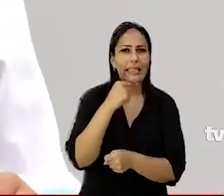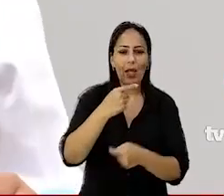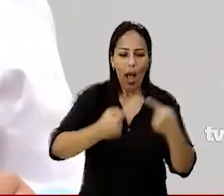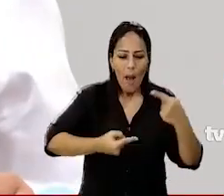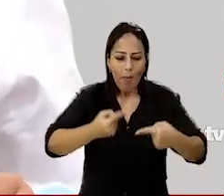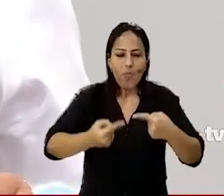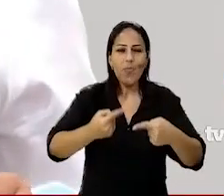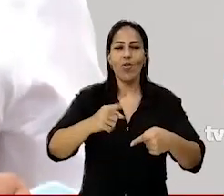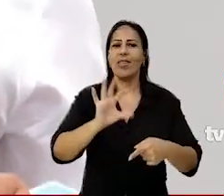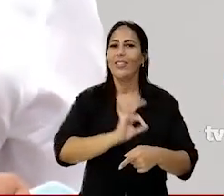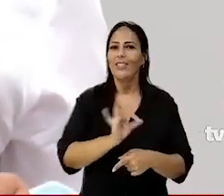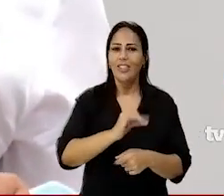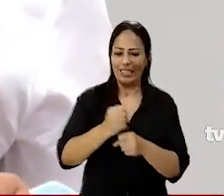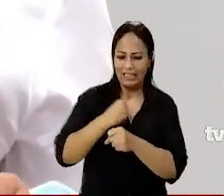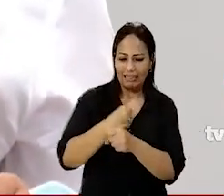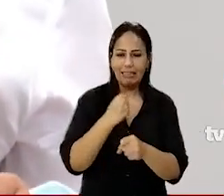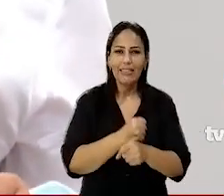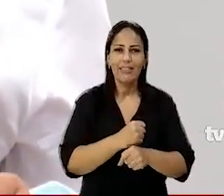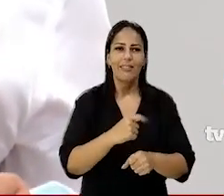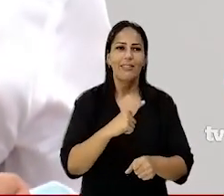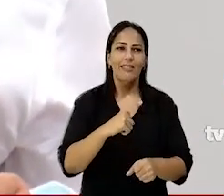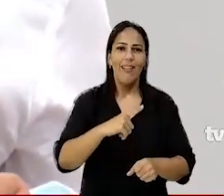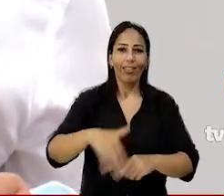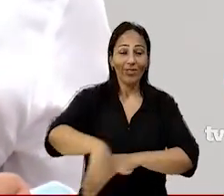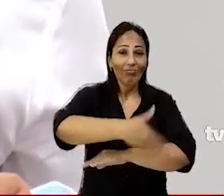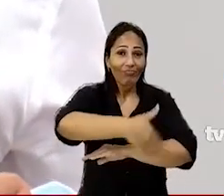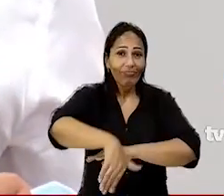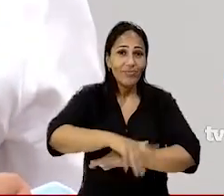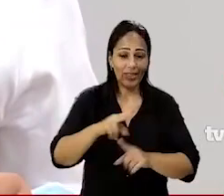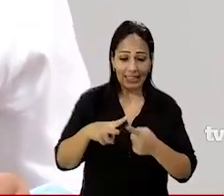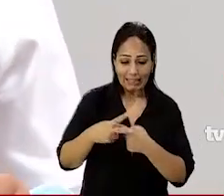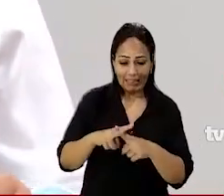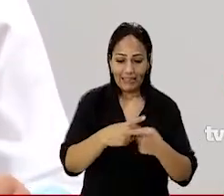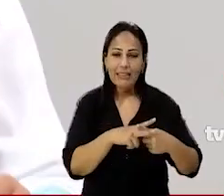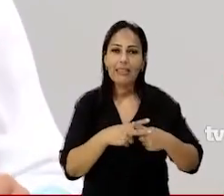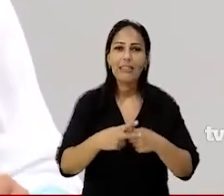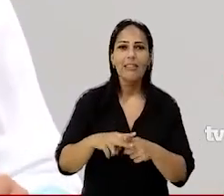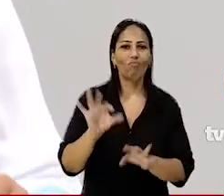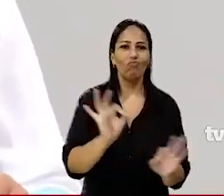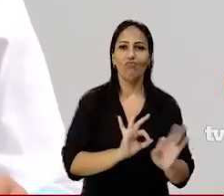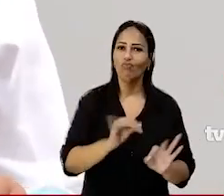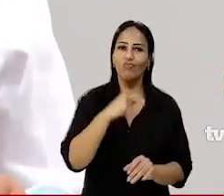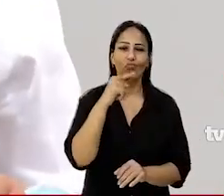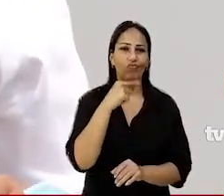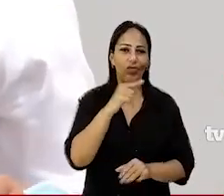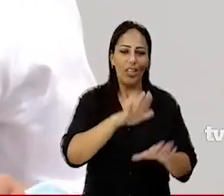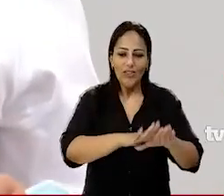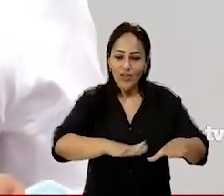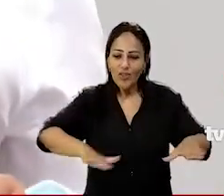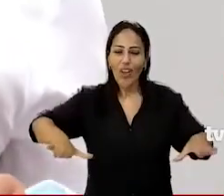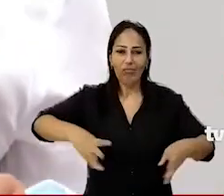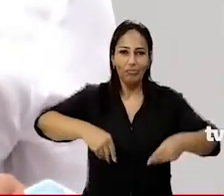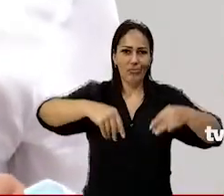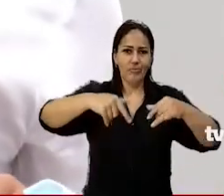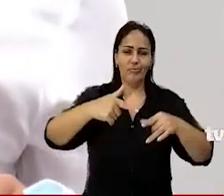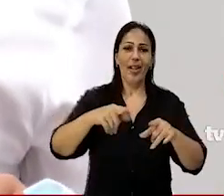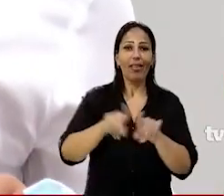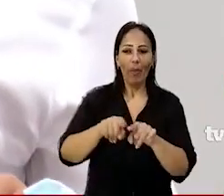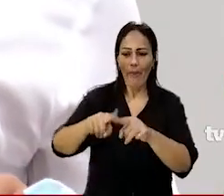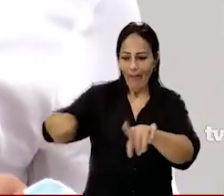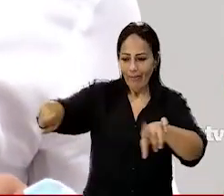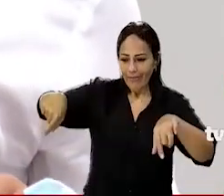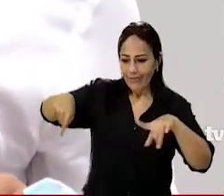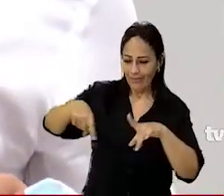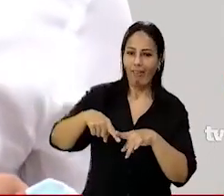de regularidade na questão das manutenções das estradas vicinais. Corte de terra, o